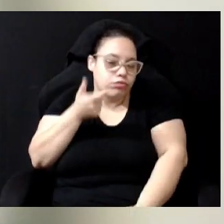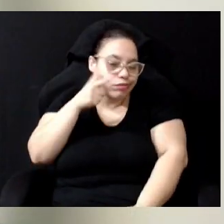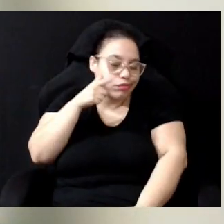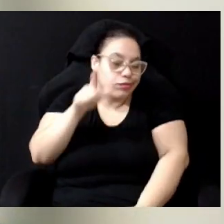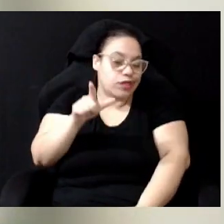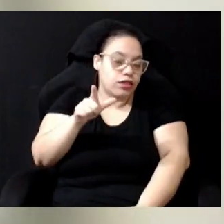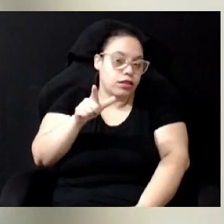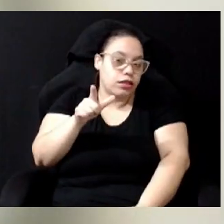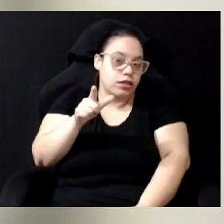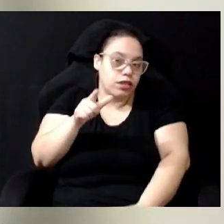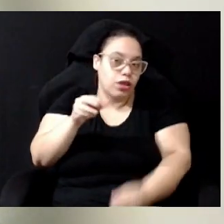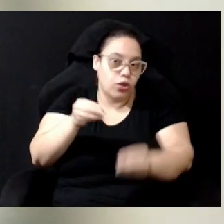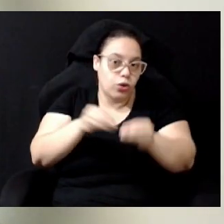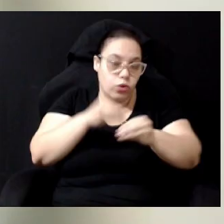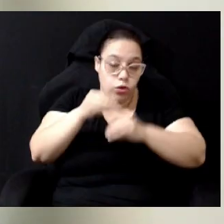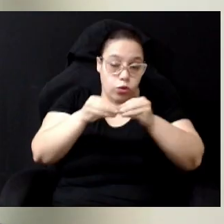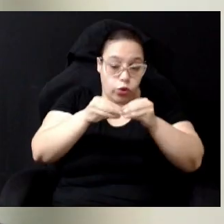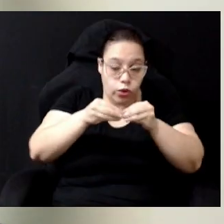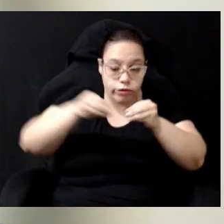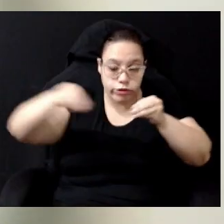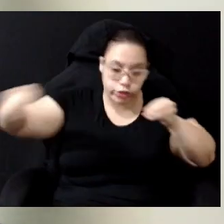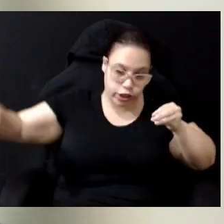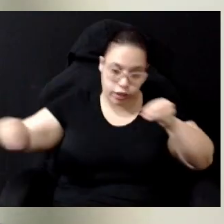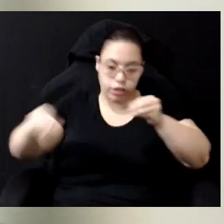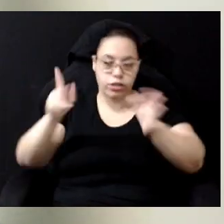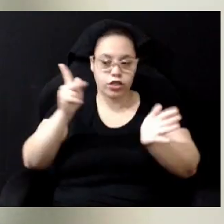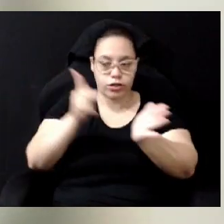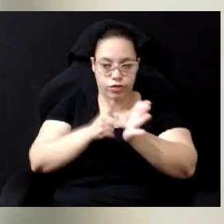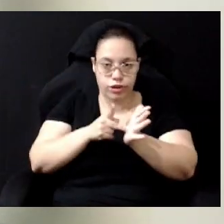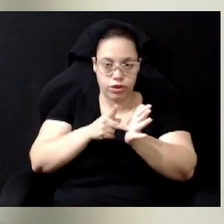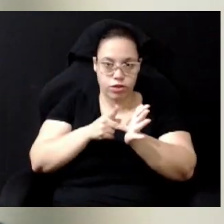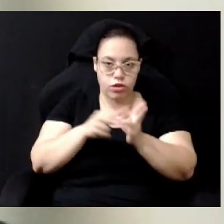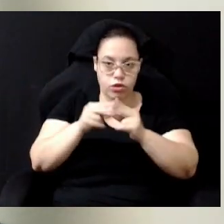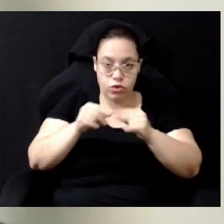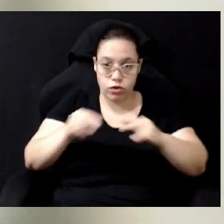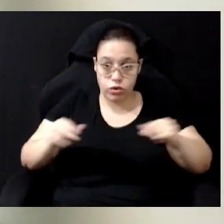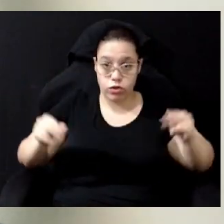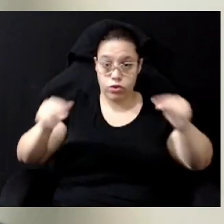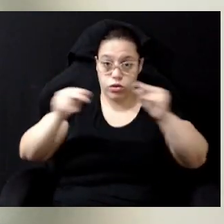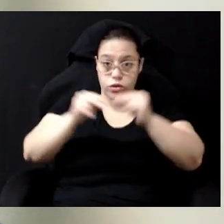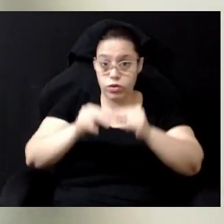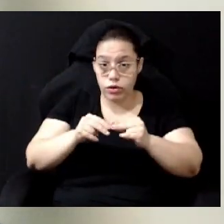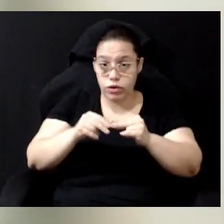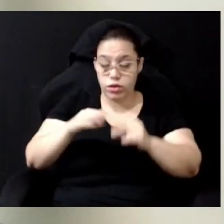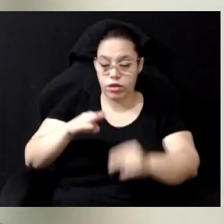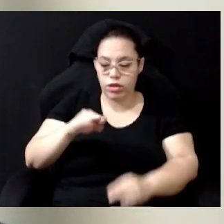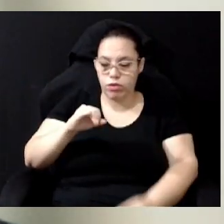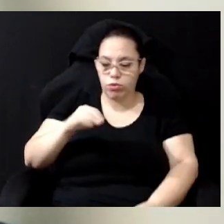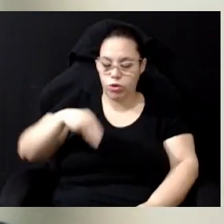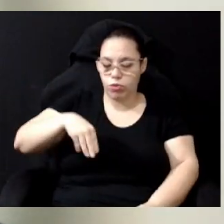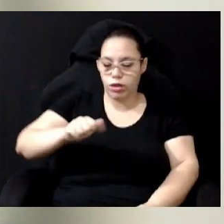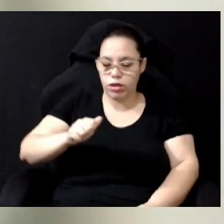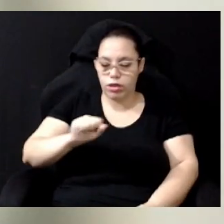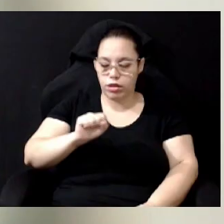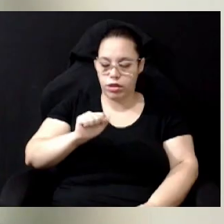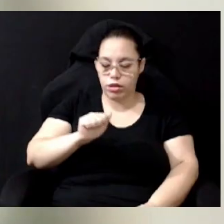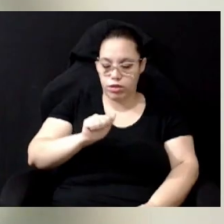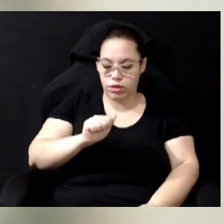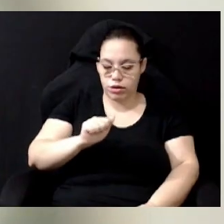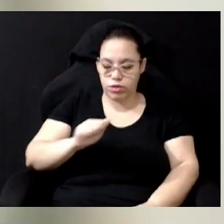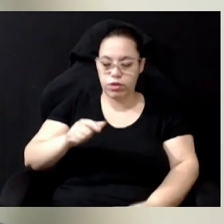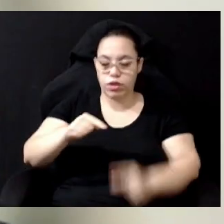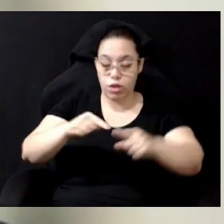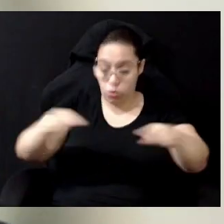que consegue fazer remoções de carbono, né? No solo, por exemplo, mas também na biomassa. Então, é